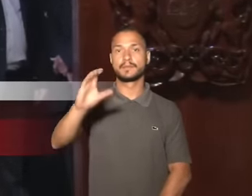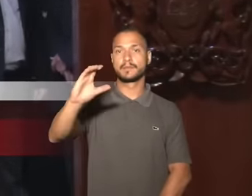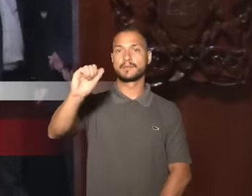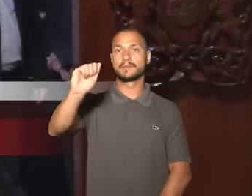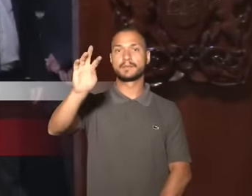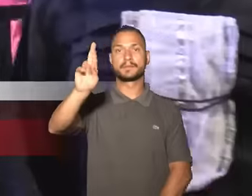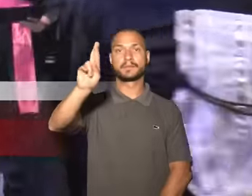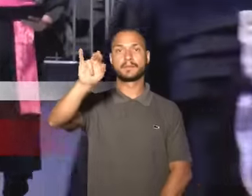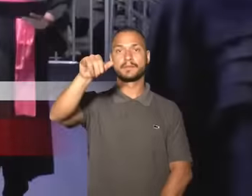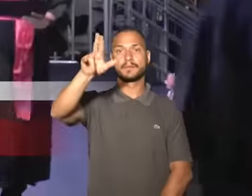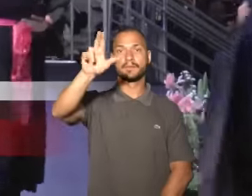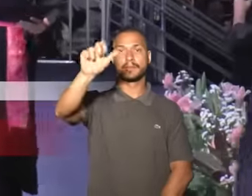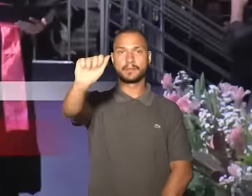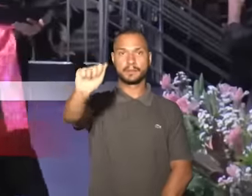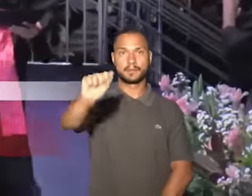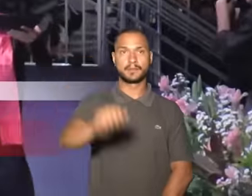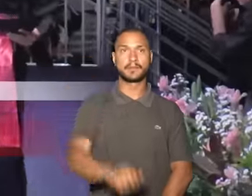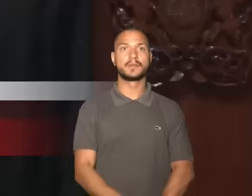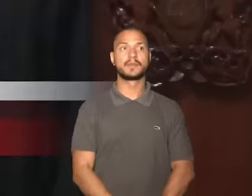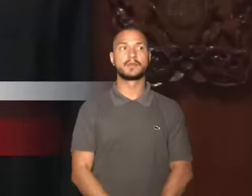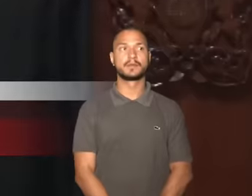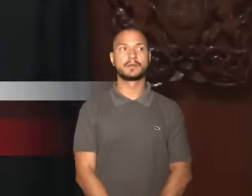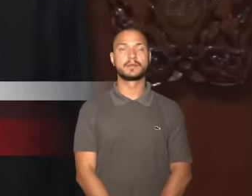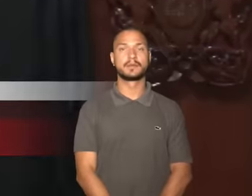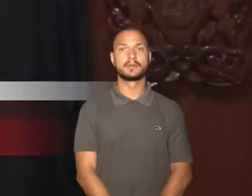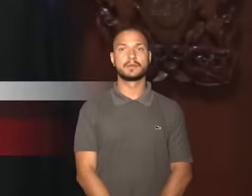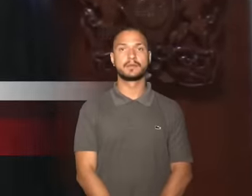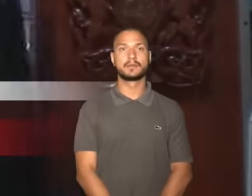Karina Vieira Cândido.